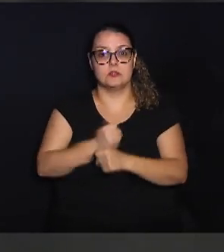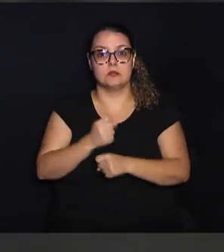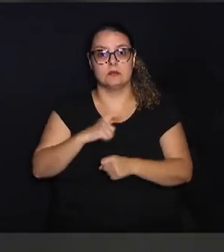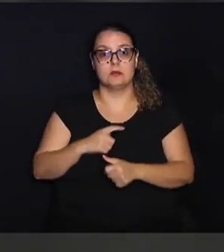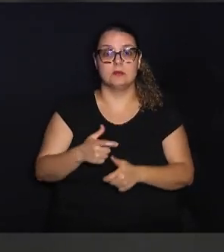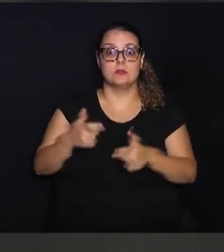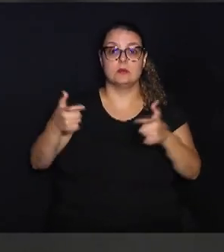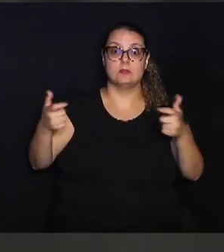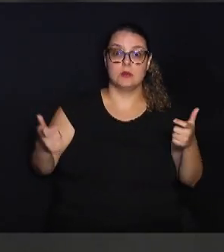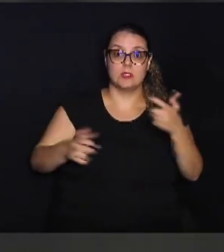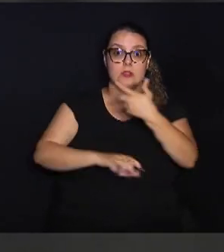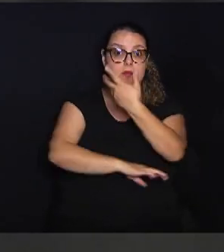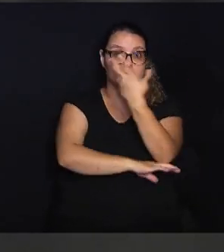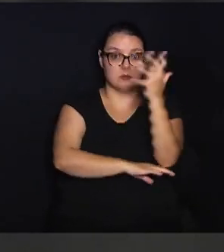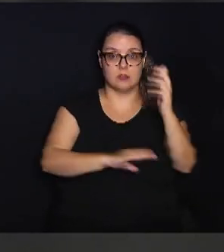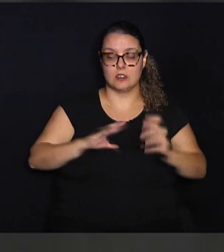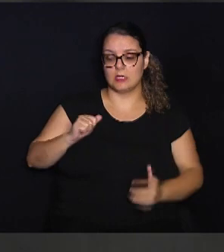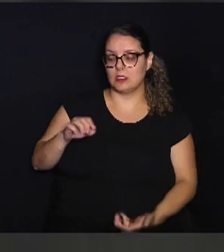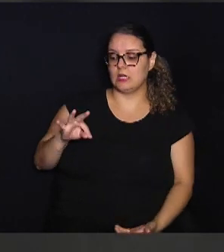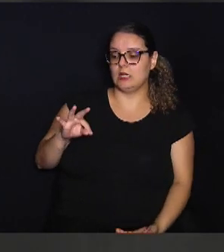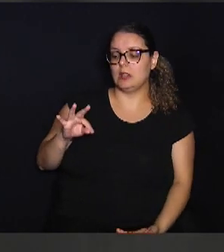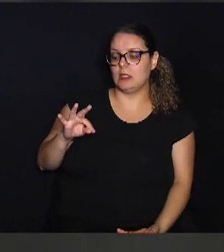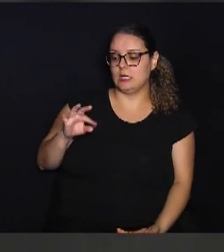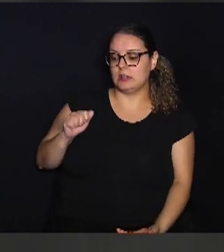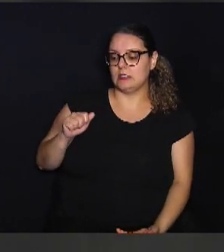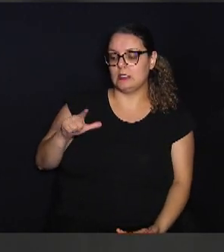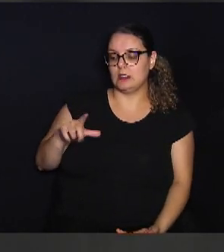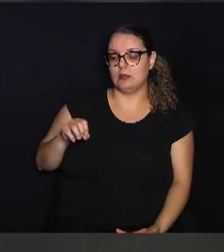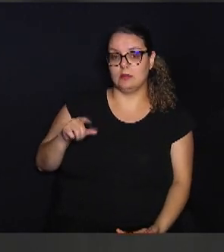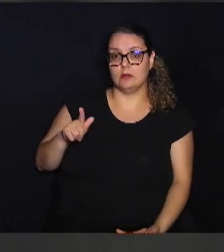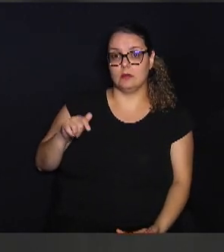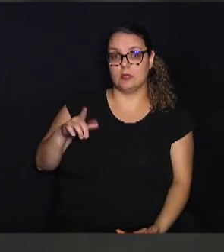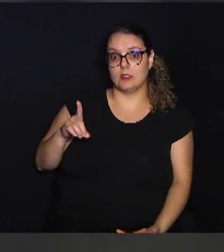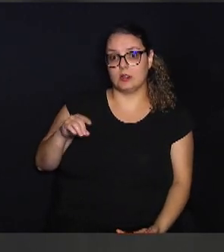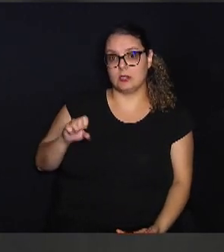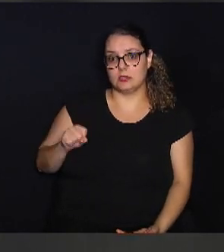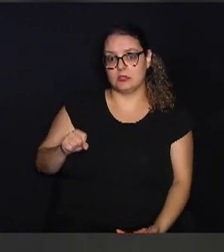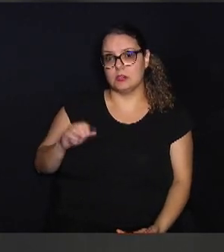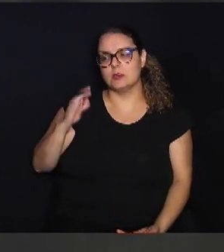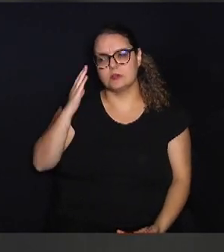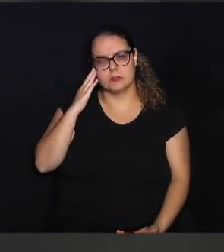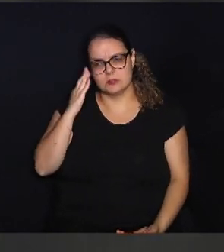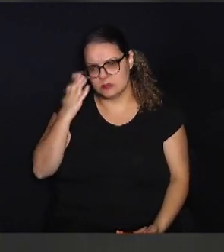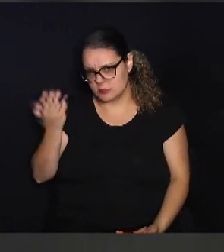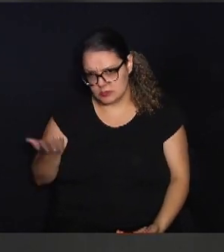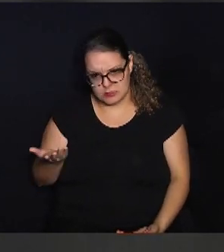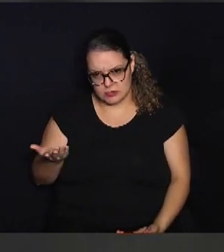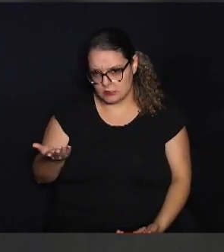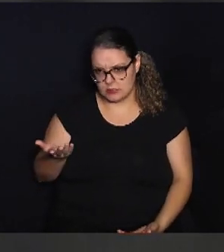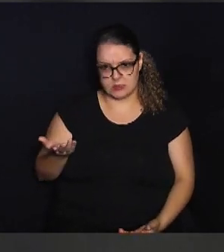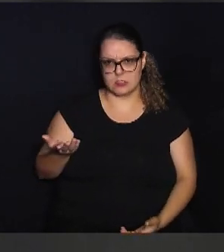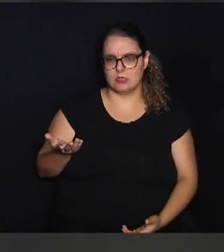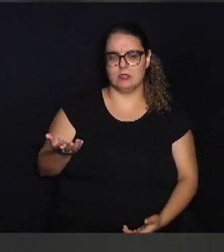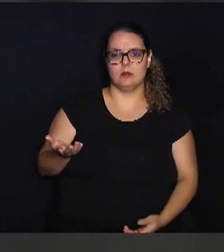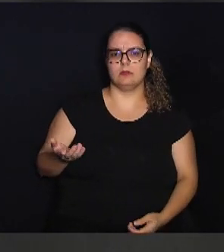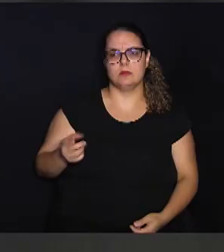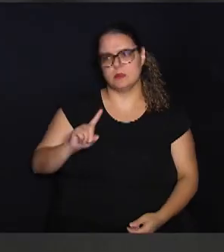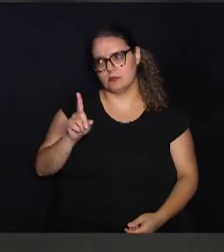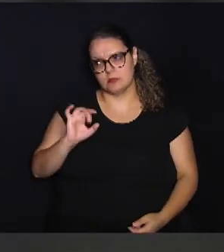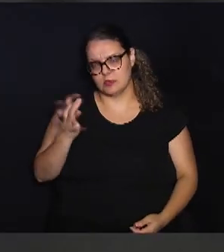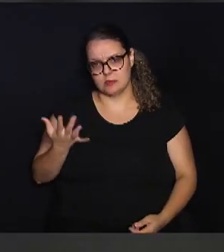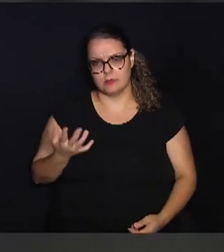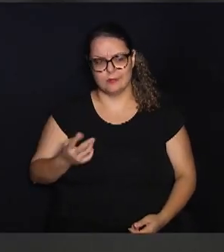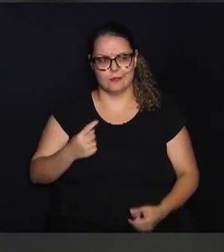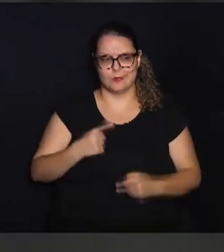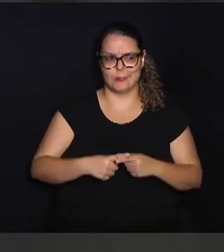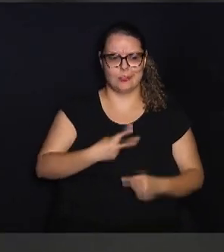maioria delas catalogadas e monitoradas. A gente sabe que não vai acontecer, porque nem em 20 ele não fez nem 10% do que tinha que fazer, não